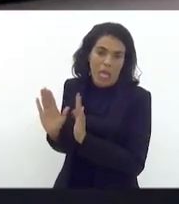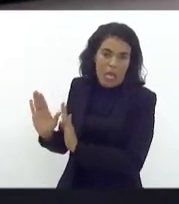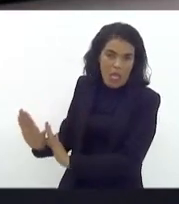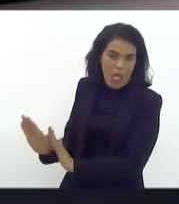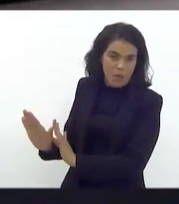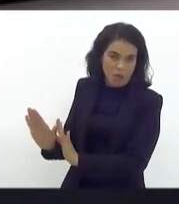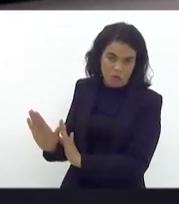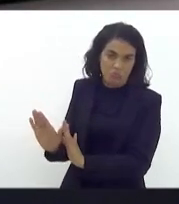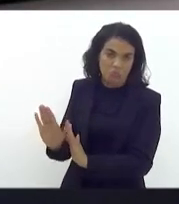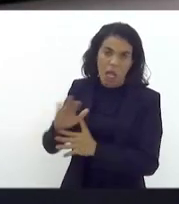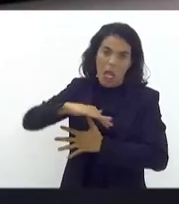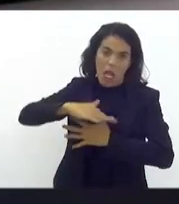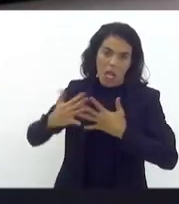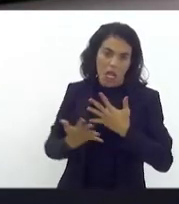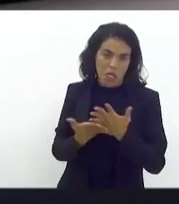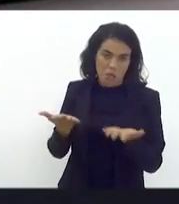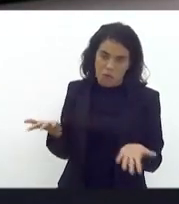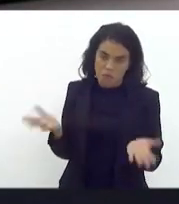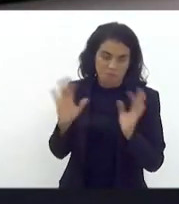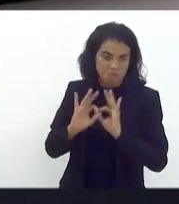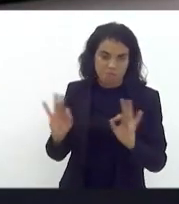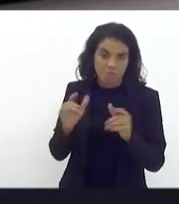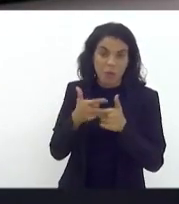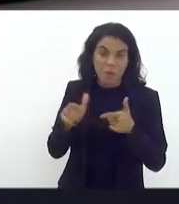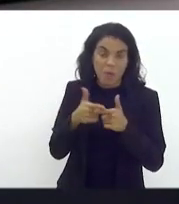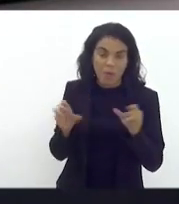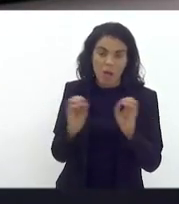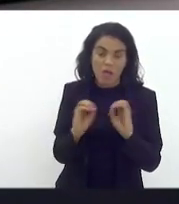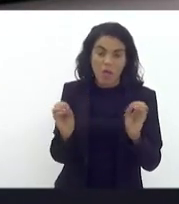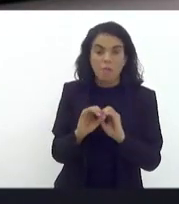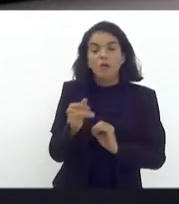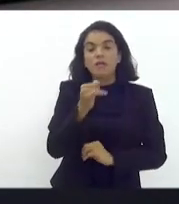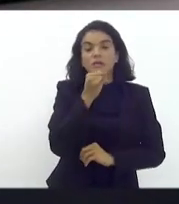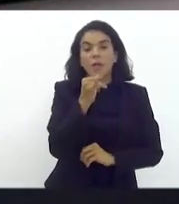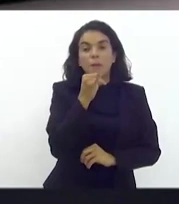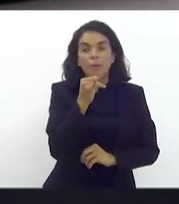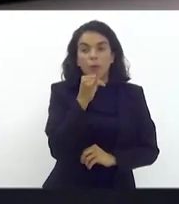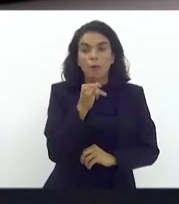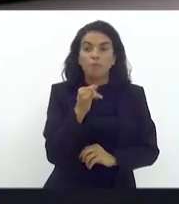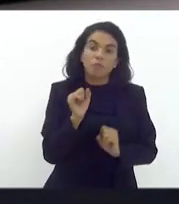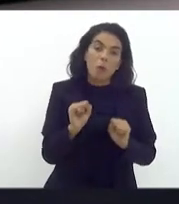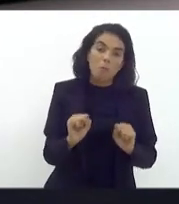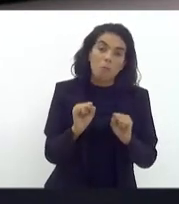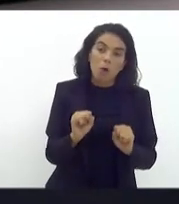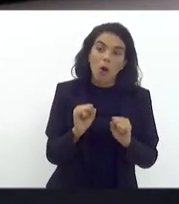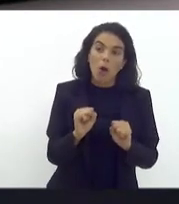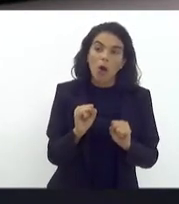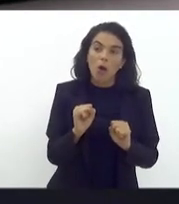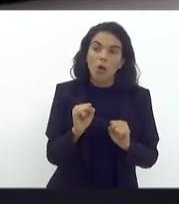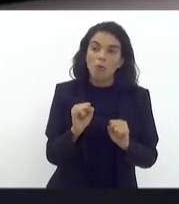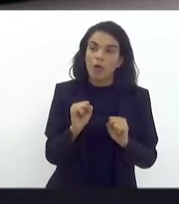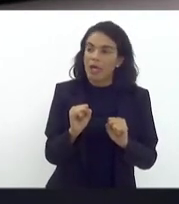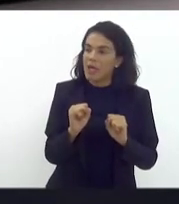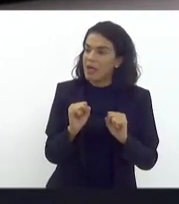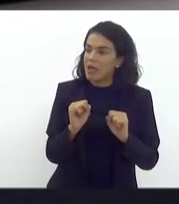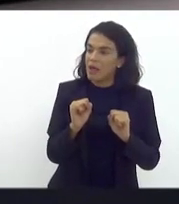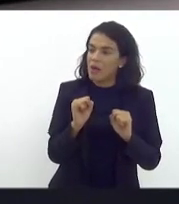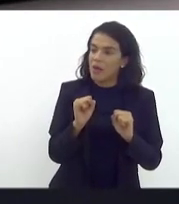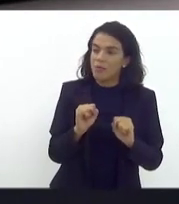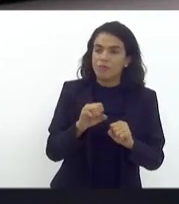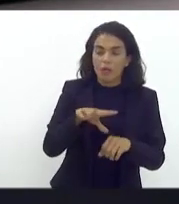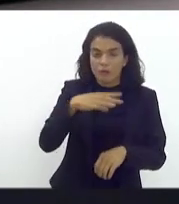nenhuma de língua de sinais isso aí não tem problema nenhum por exemplo eu posso fazer reconhecimento por odor não é